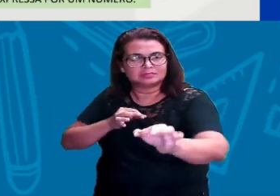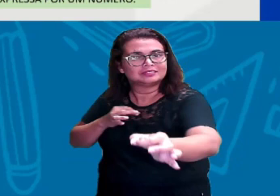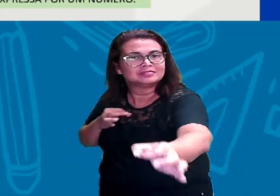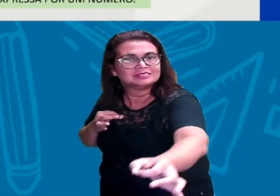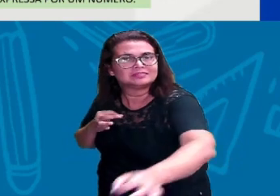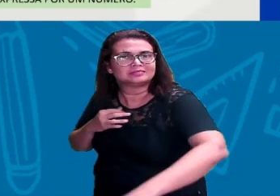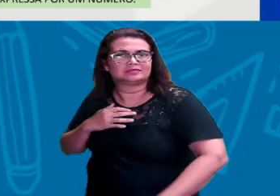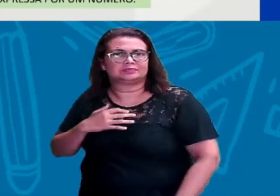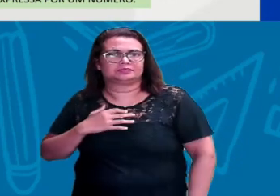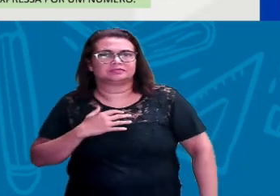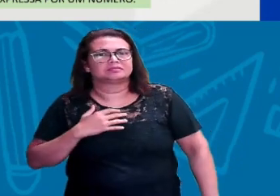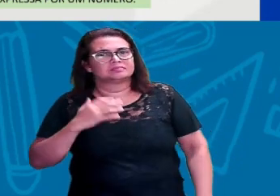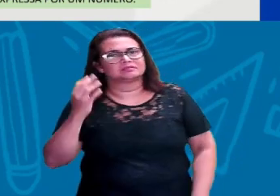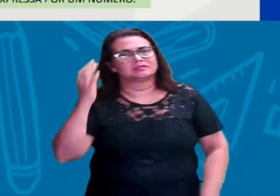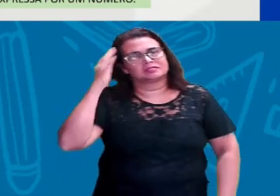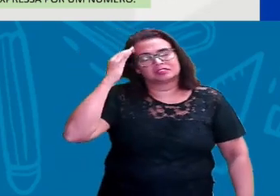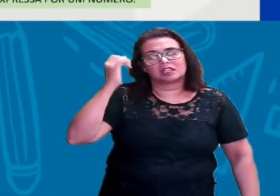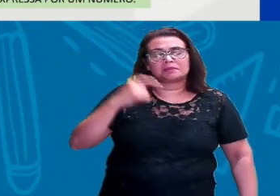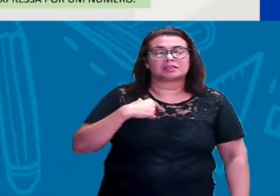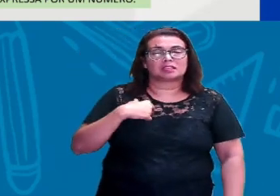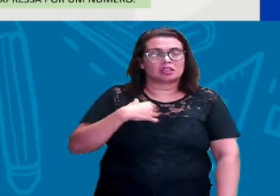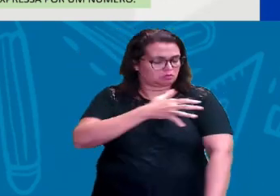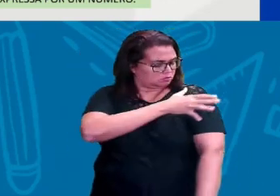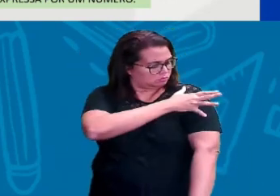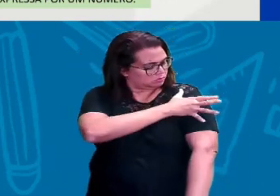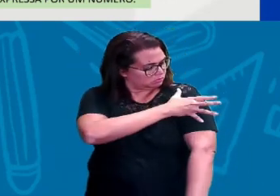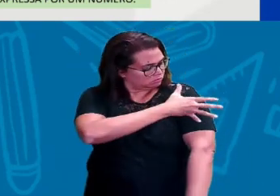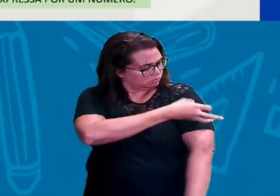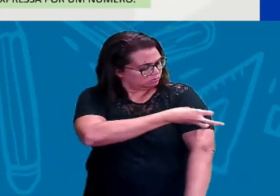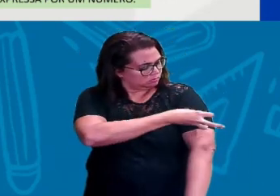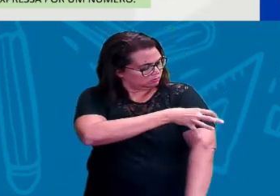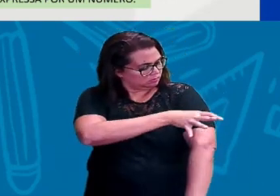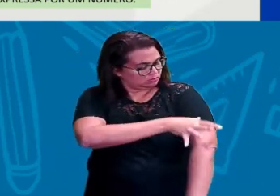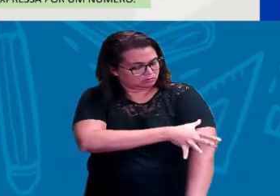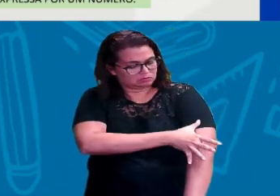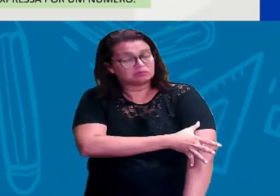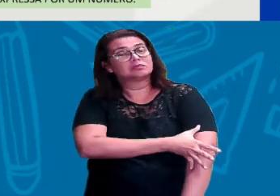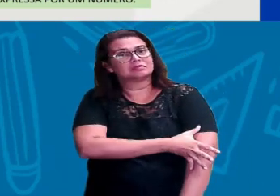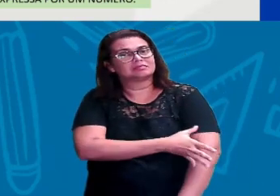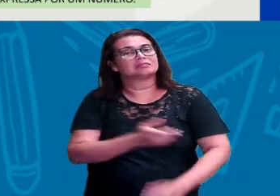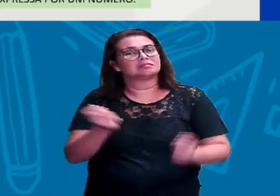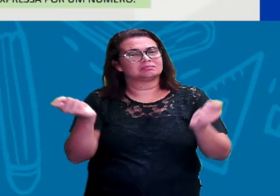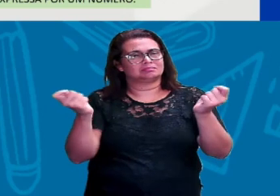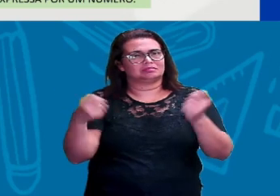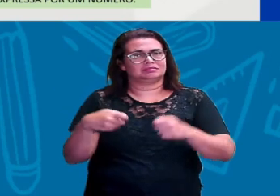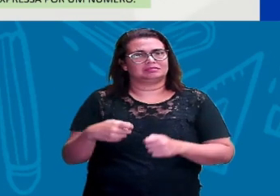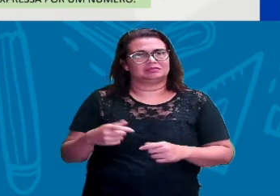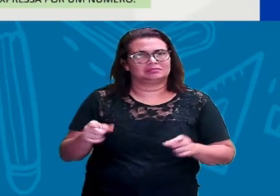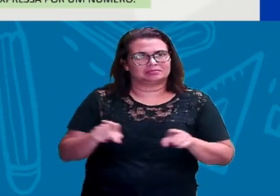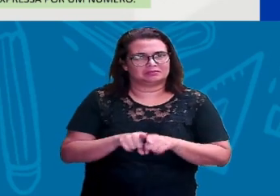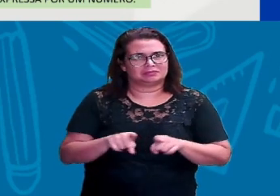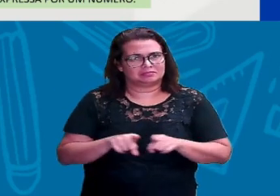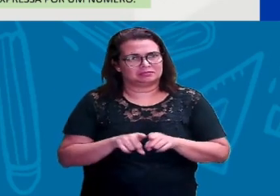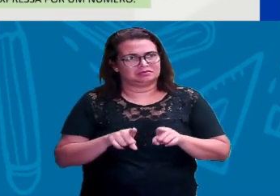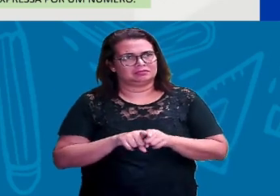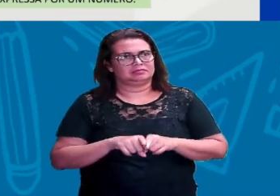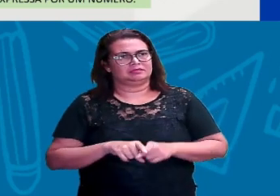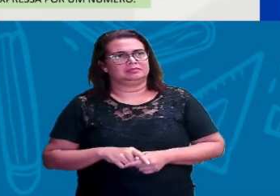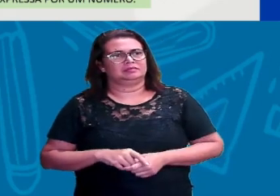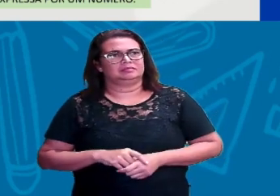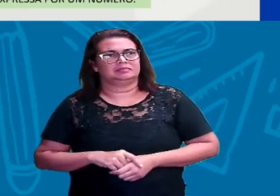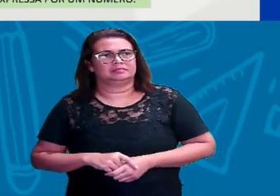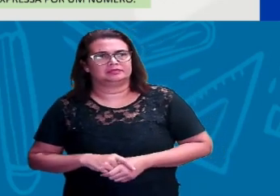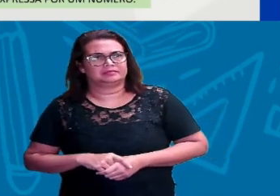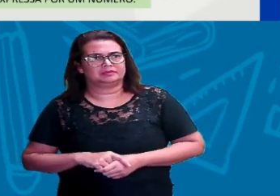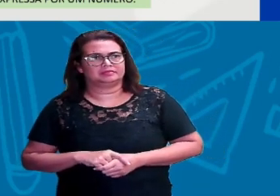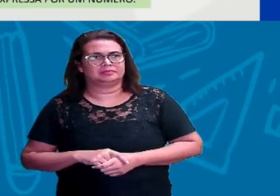grandeza, comprimento, dentro do comprimento, da massa, da capacidade e assim sucessivamente. Então, uma medida, ela